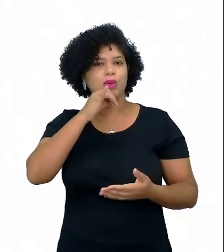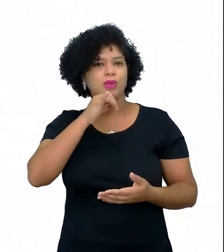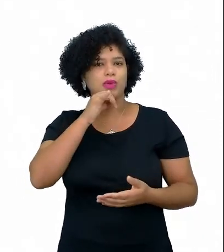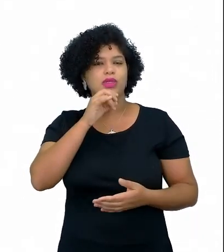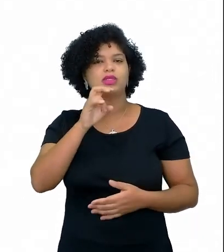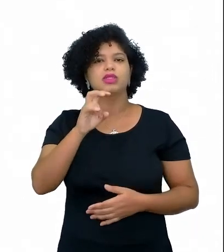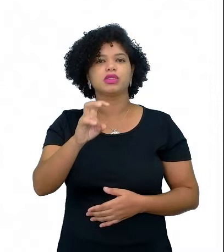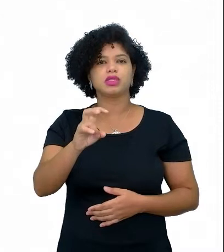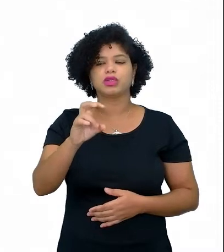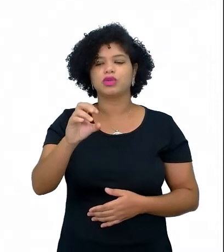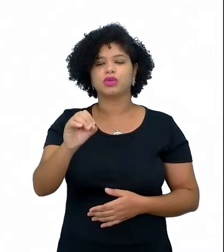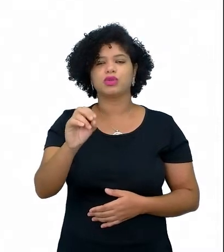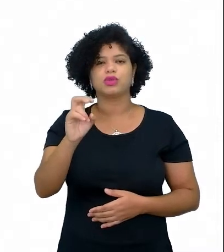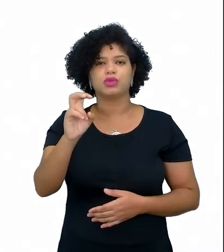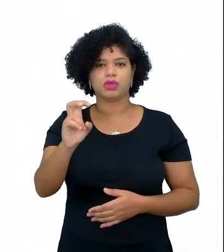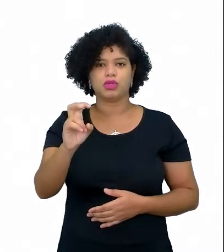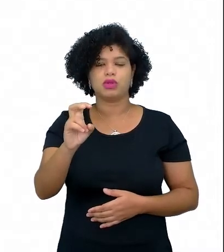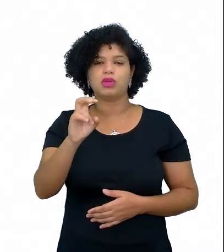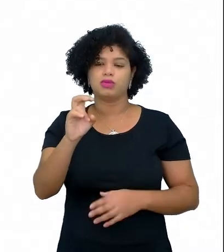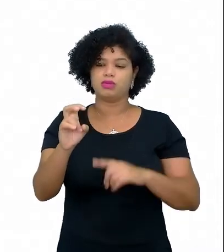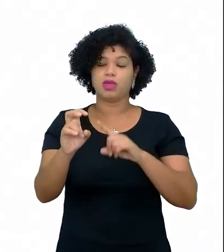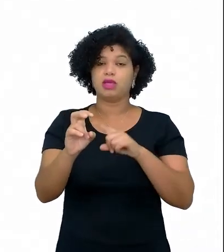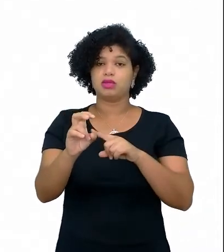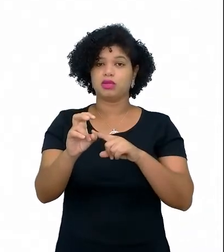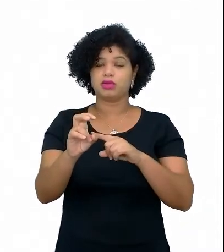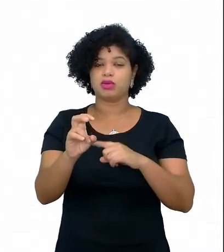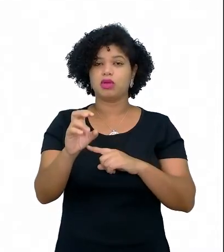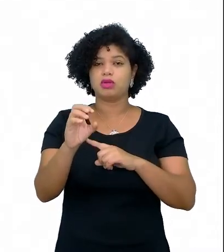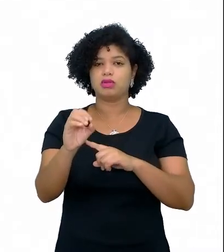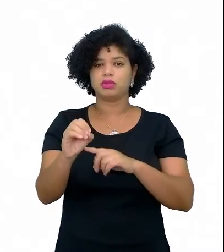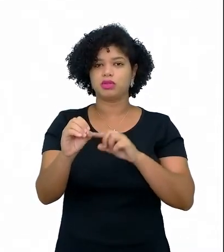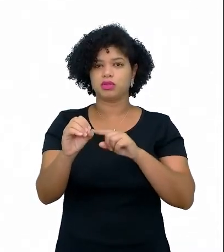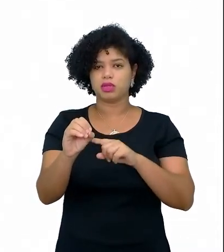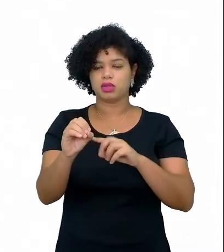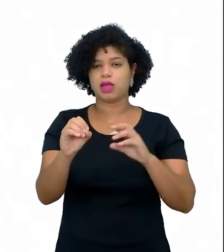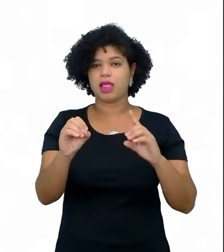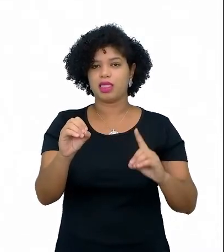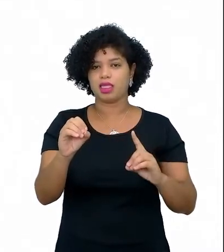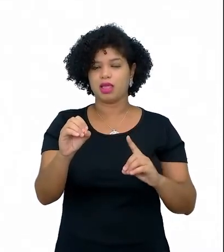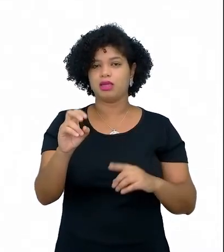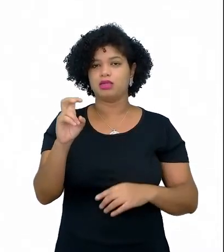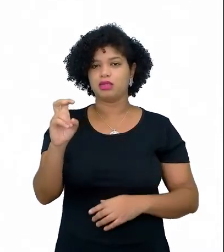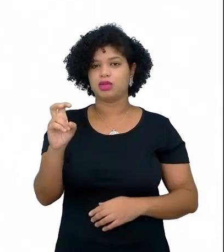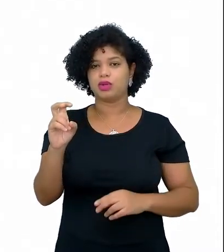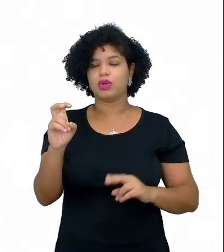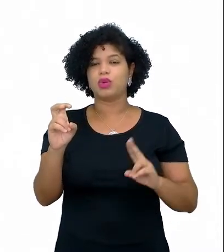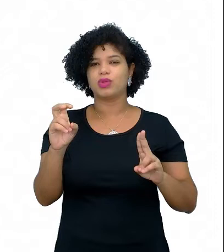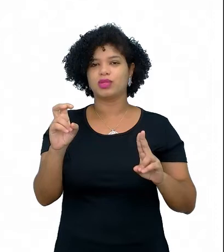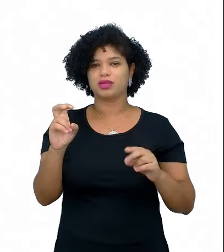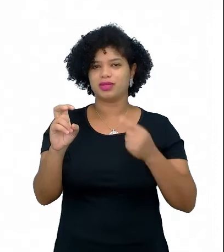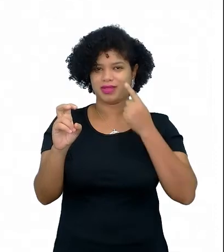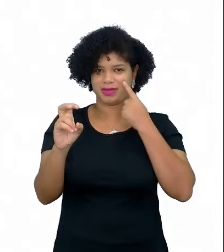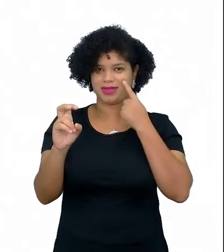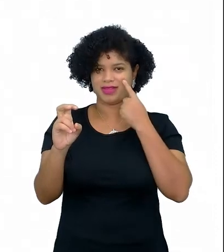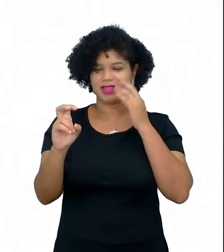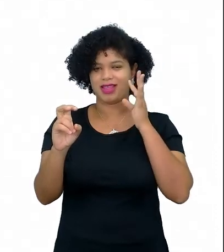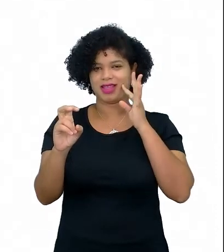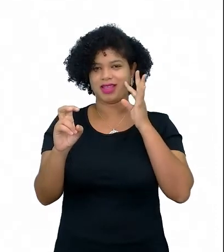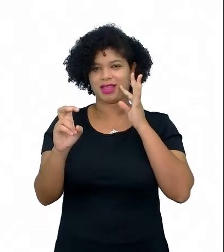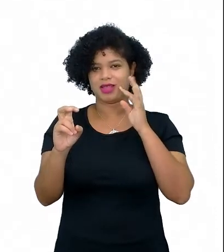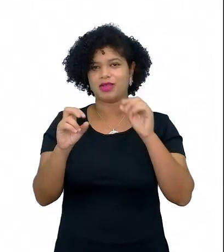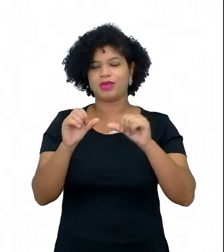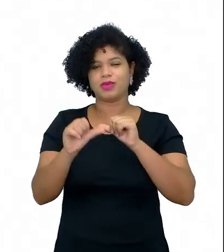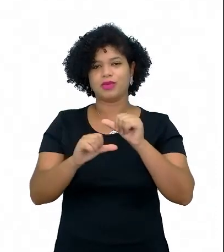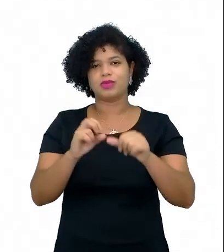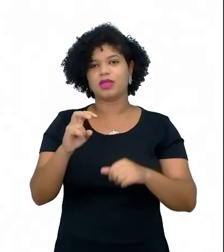5 centenas. O zero, então ele vai ser o quê? 0 dezenas e 5 unidades. Olha que legal. Mudou.